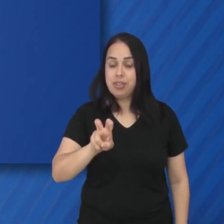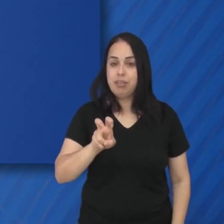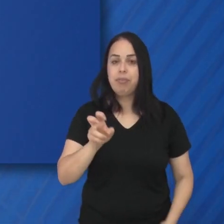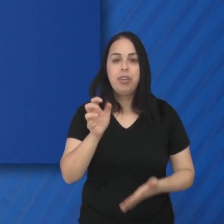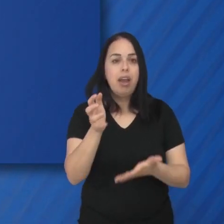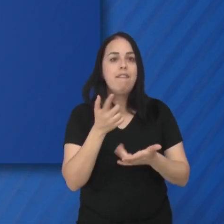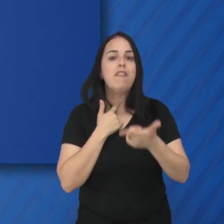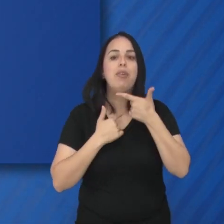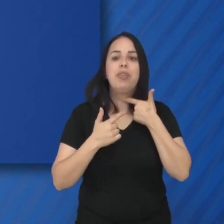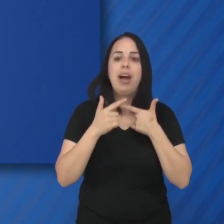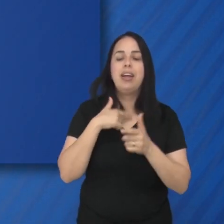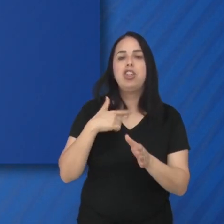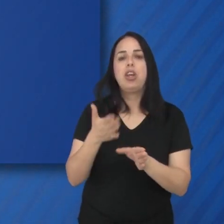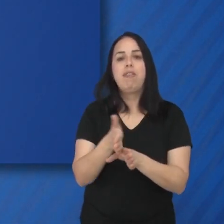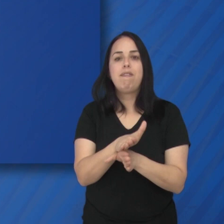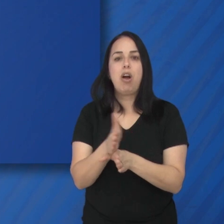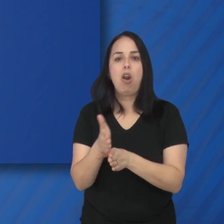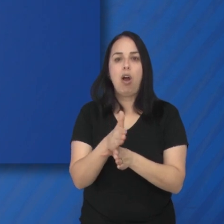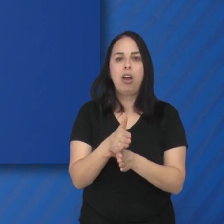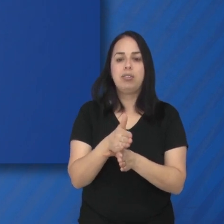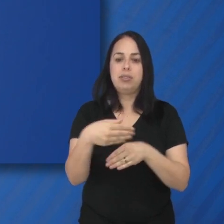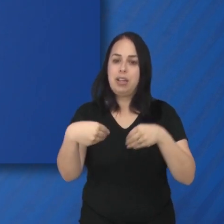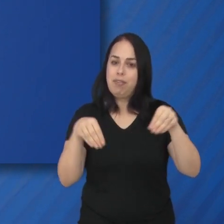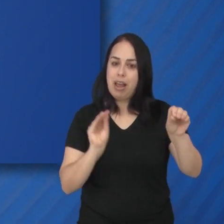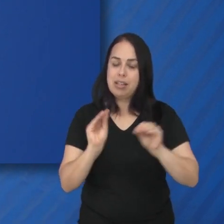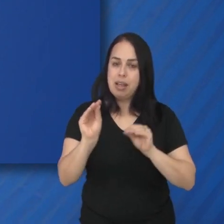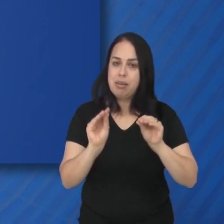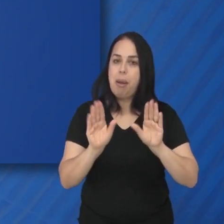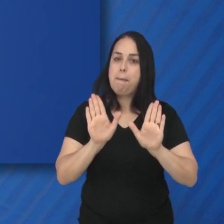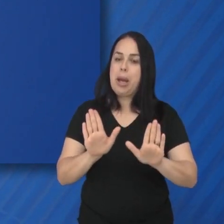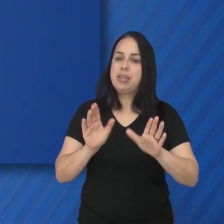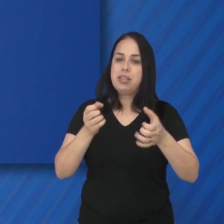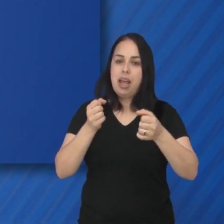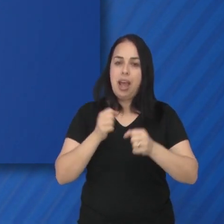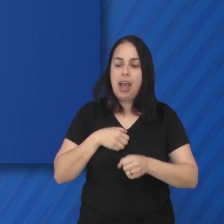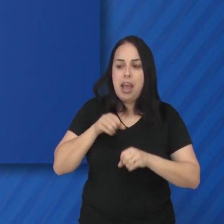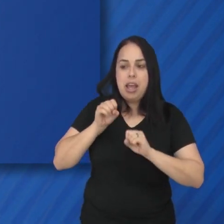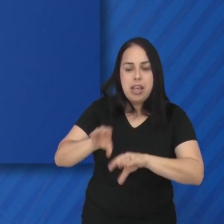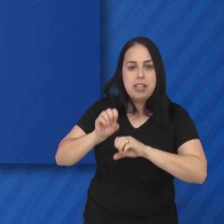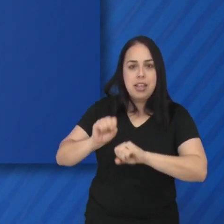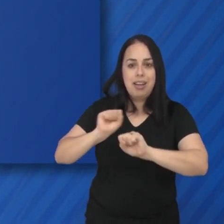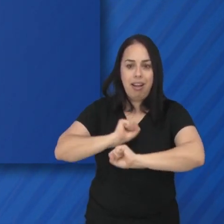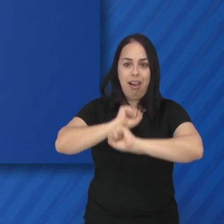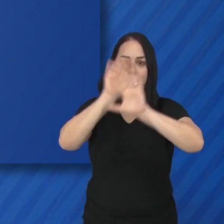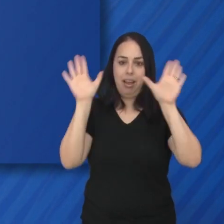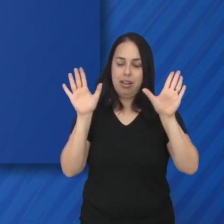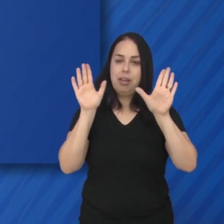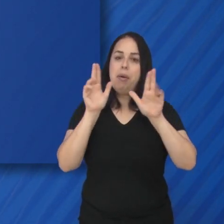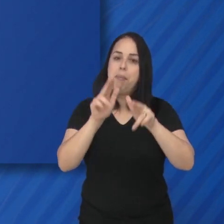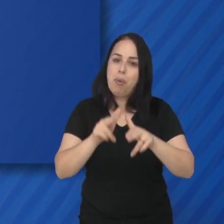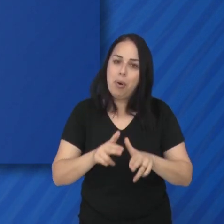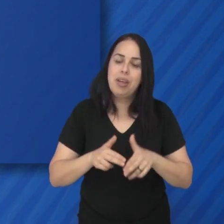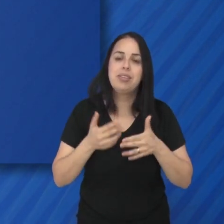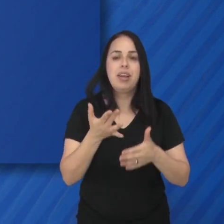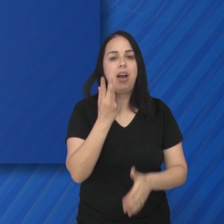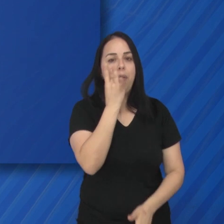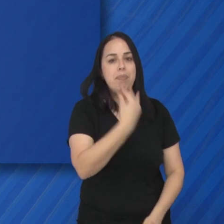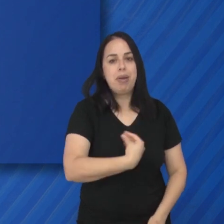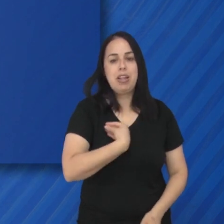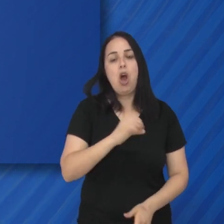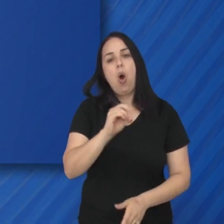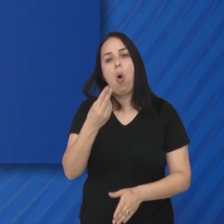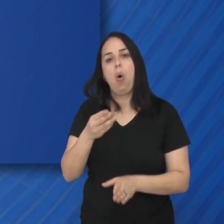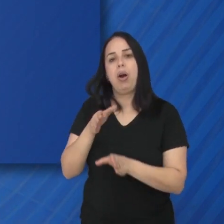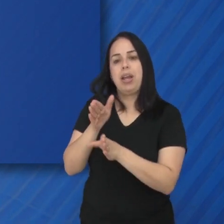25 anos, hoje opta pela busca de propósito e flexibilidade, mas quer também clareza nas orientações. Por isso,